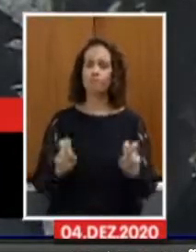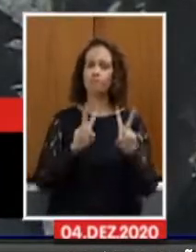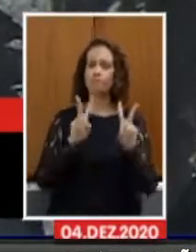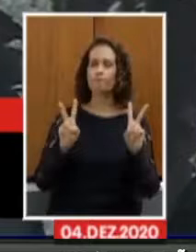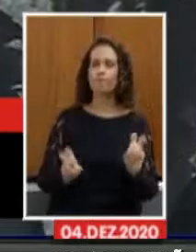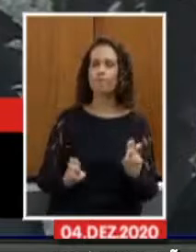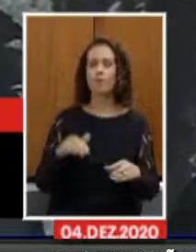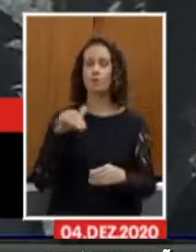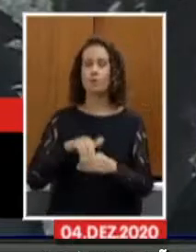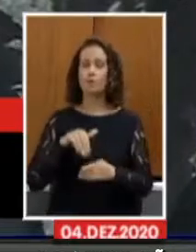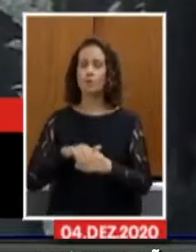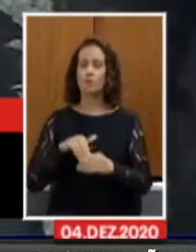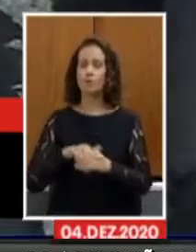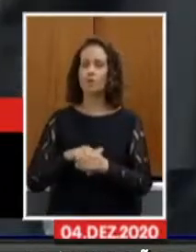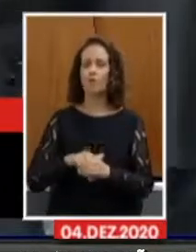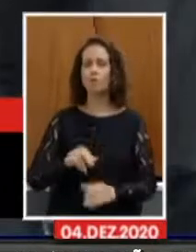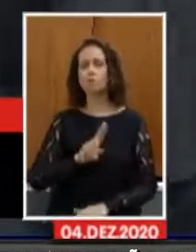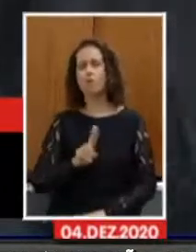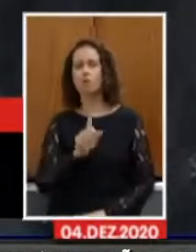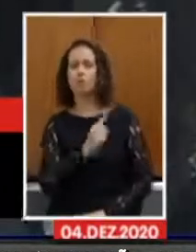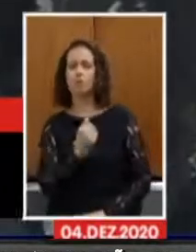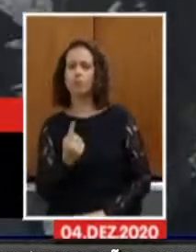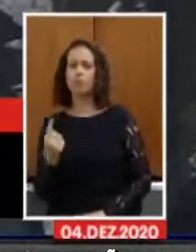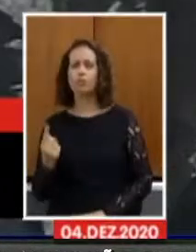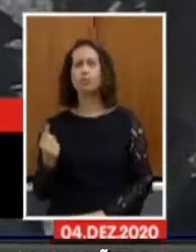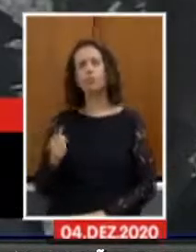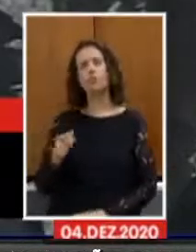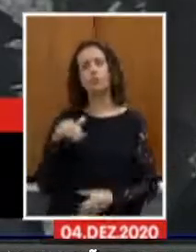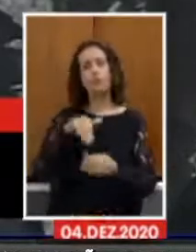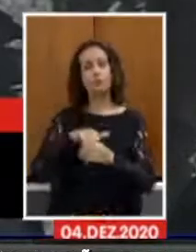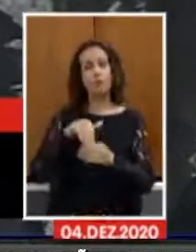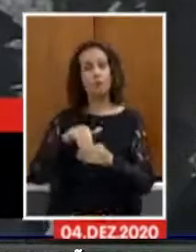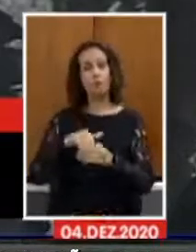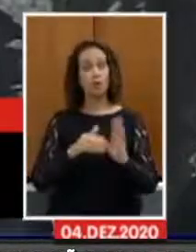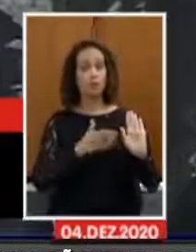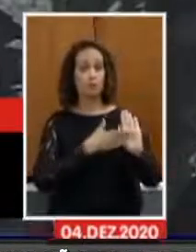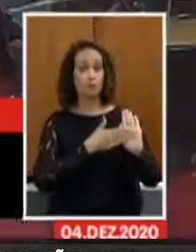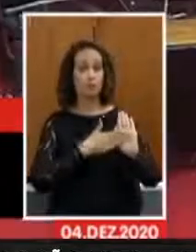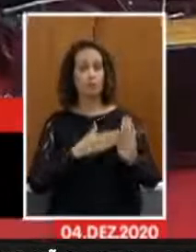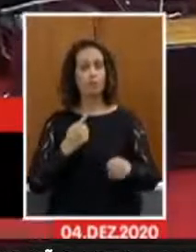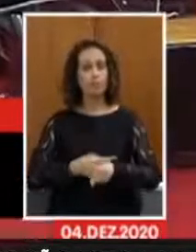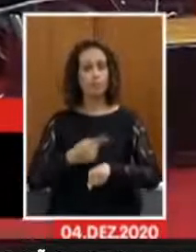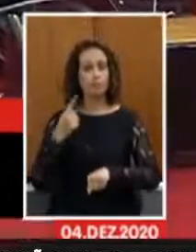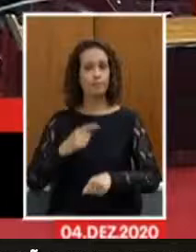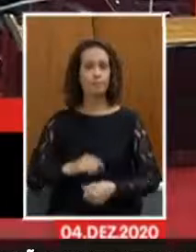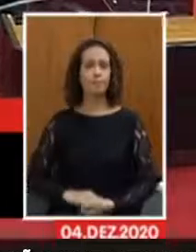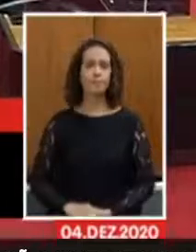à votação pelo processo nominal. Em votação, parecer. Em votação.